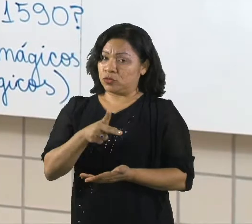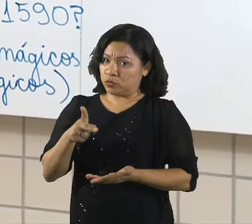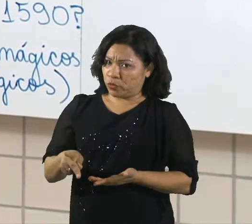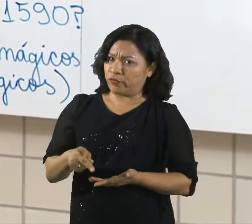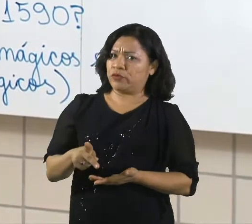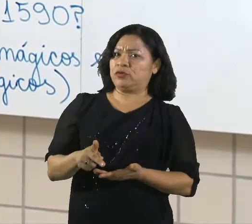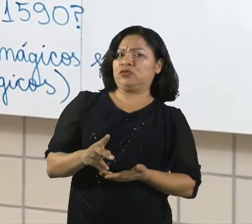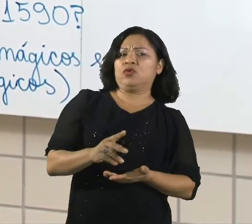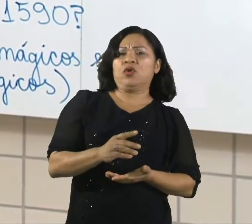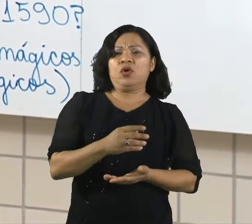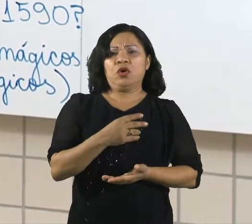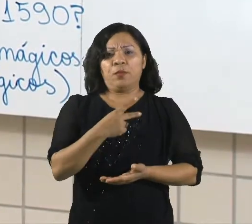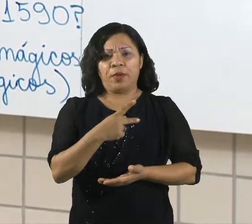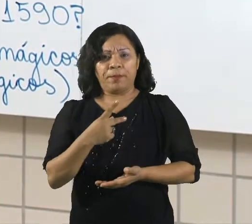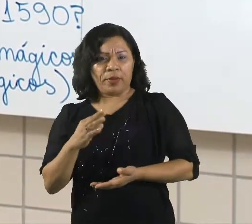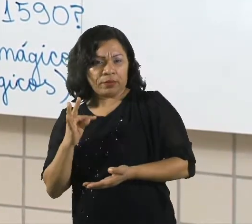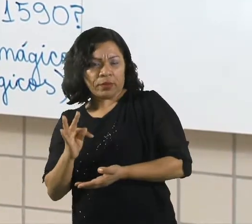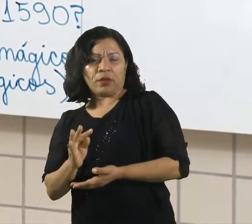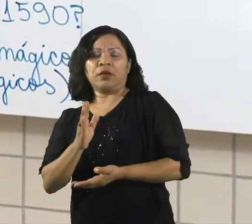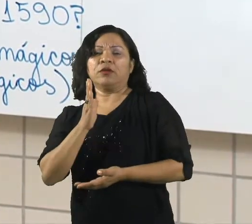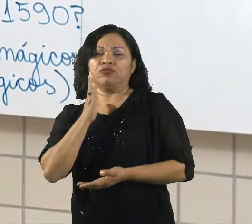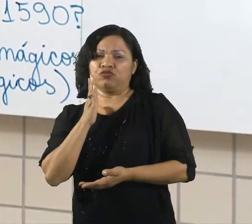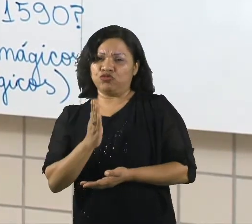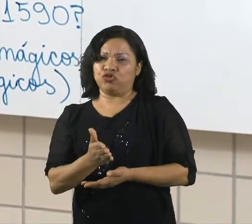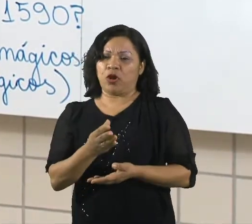de vocês vão disponibilizar nos